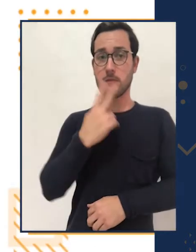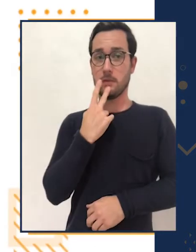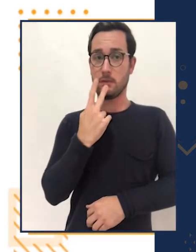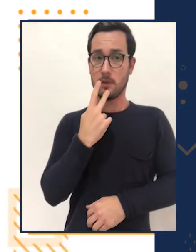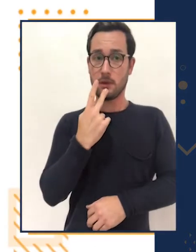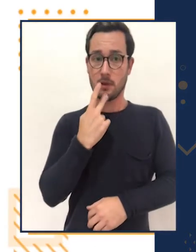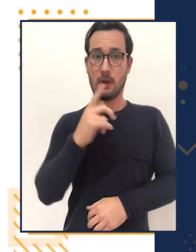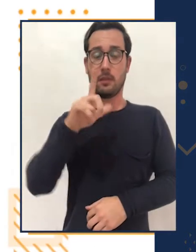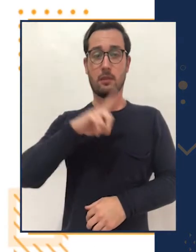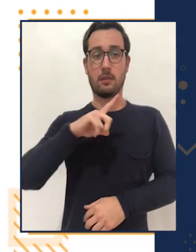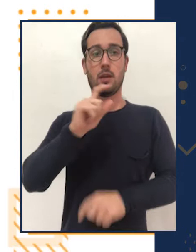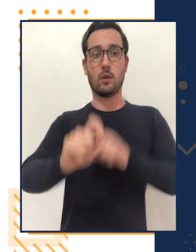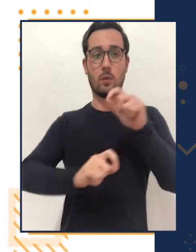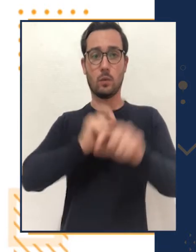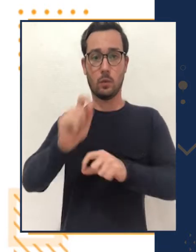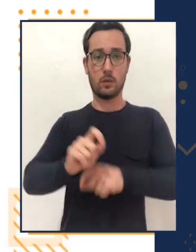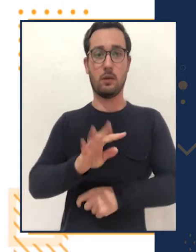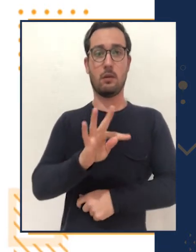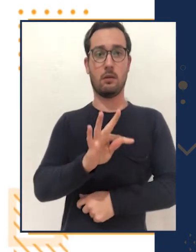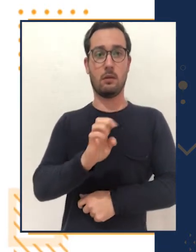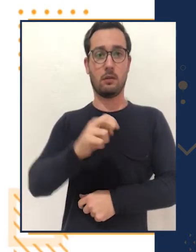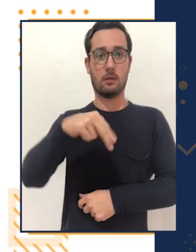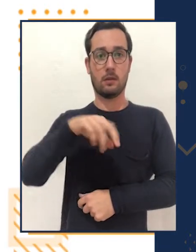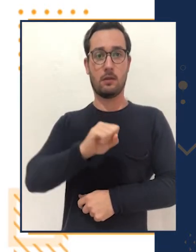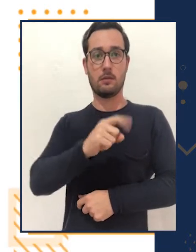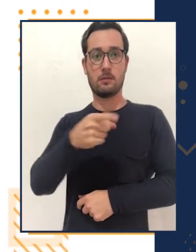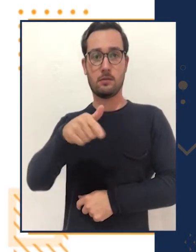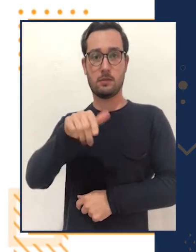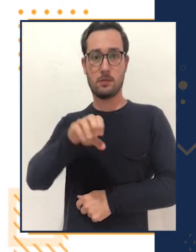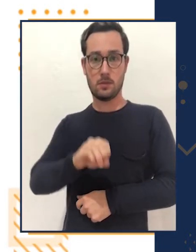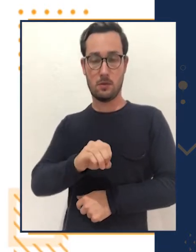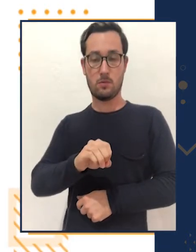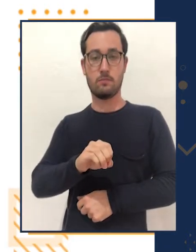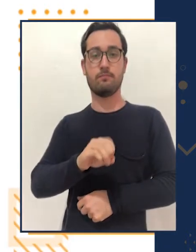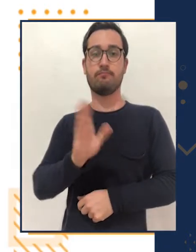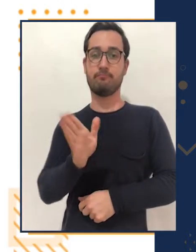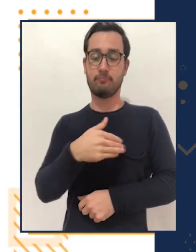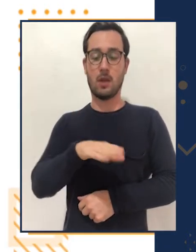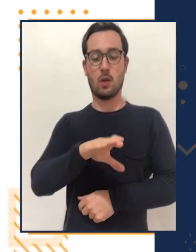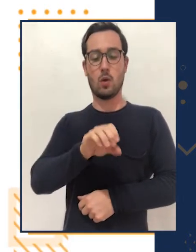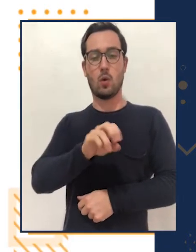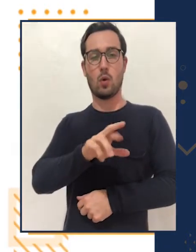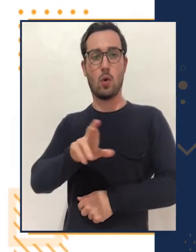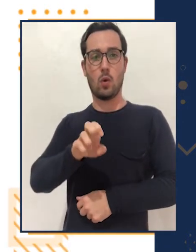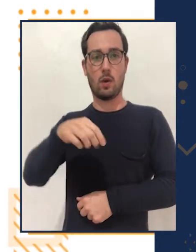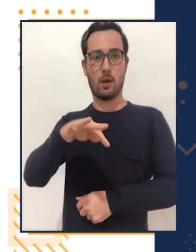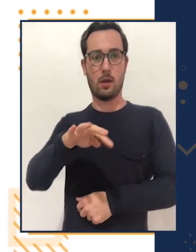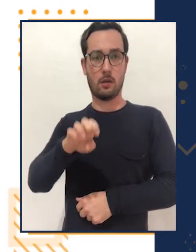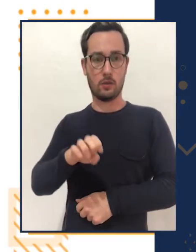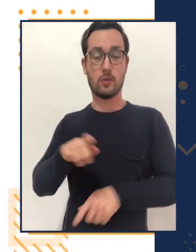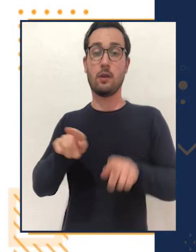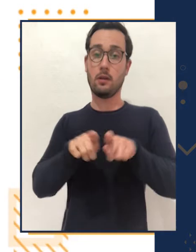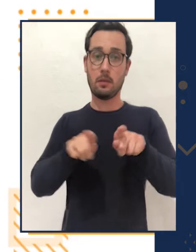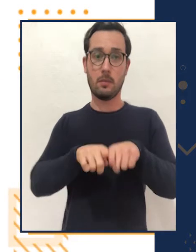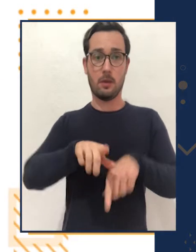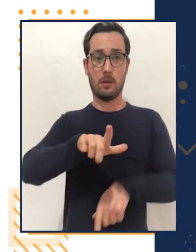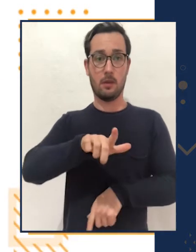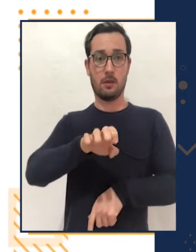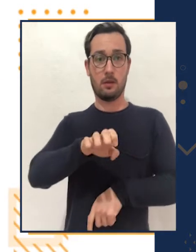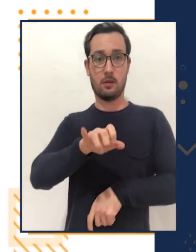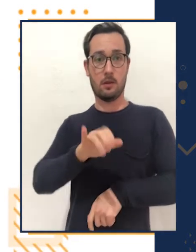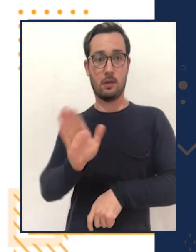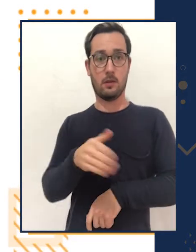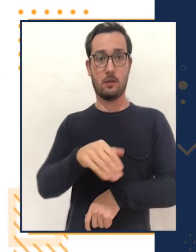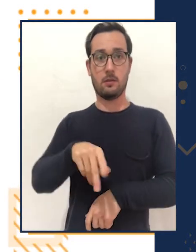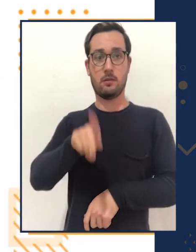tópicos que a gente vai abordar. Então, as configurações fazendo uso então, de divisores de tensão e corrente. Como a gente comentou, em diversas